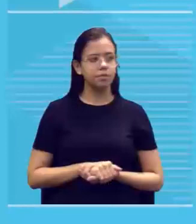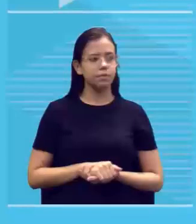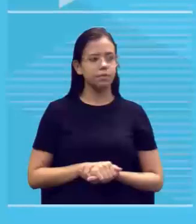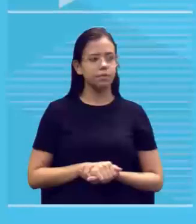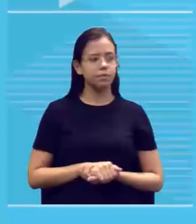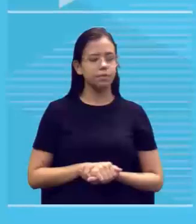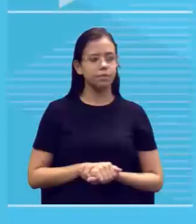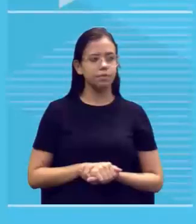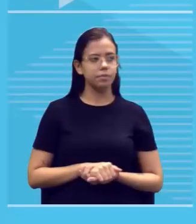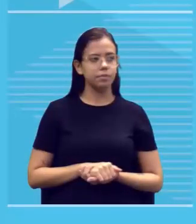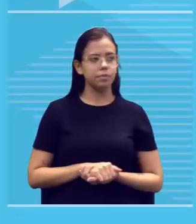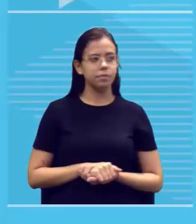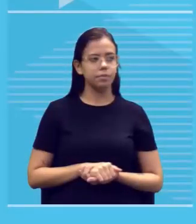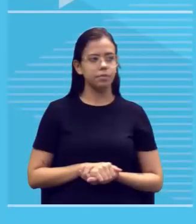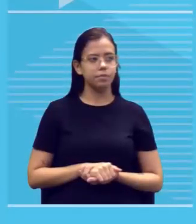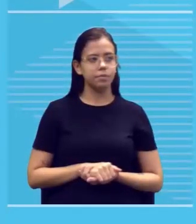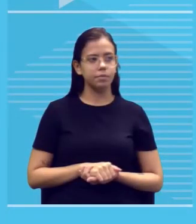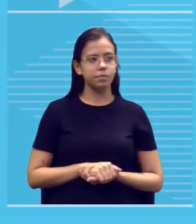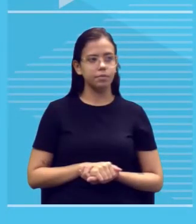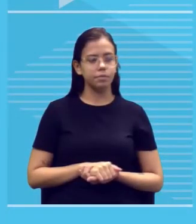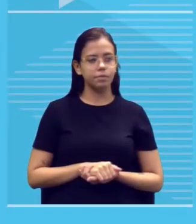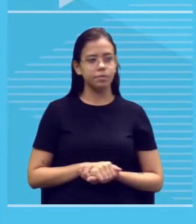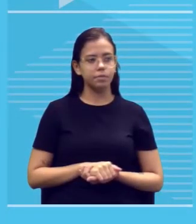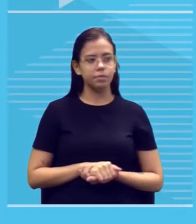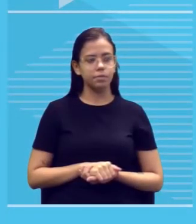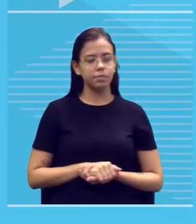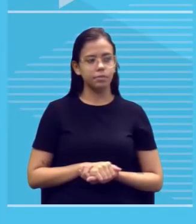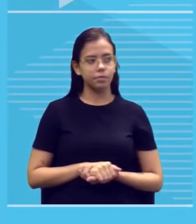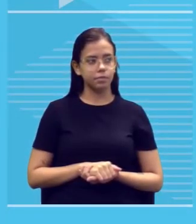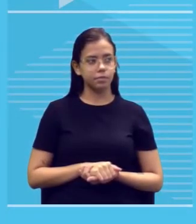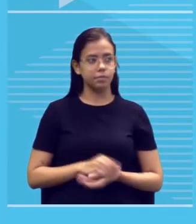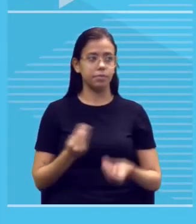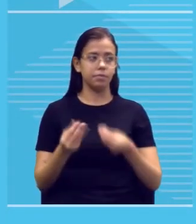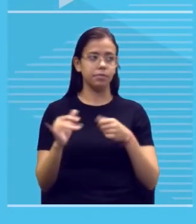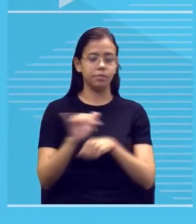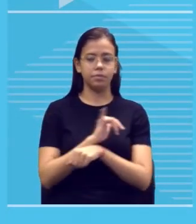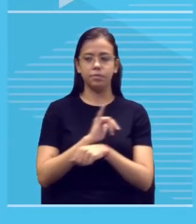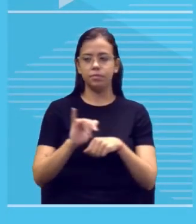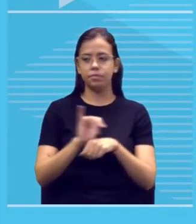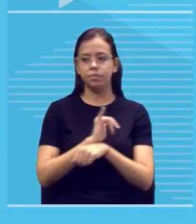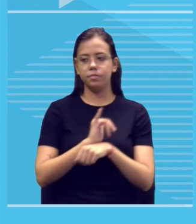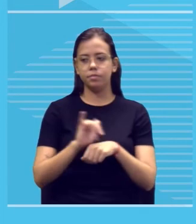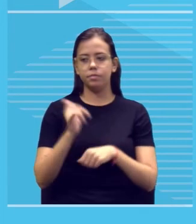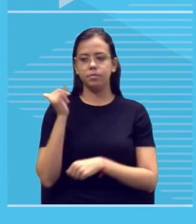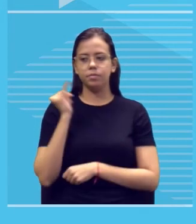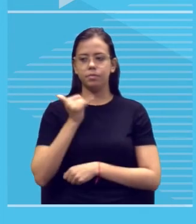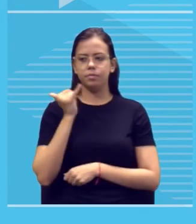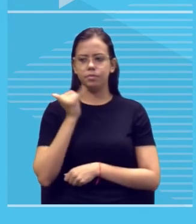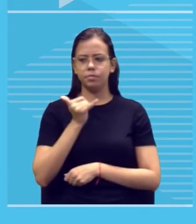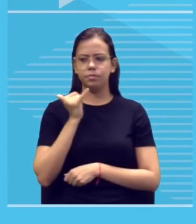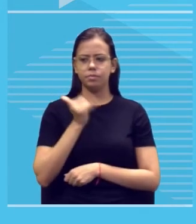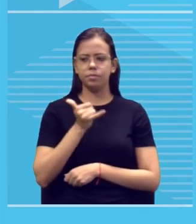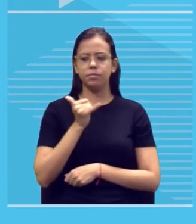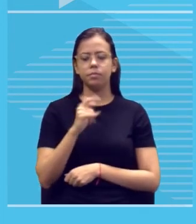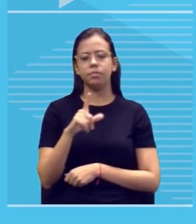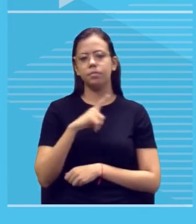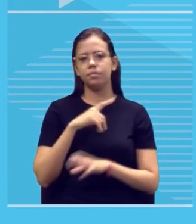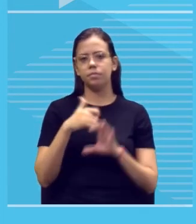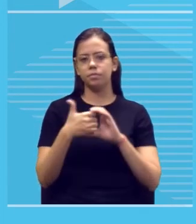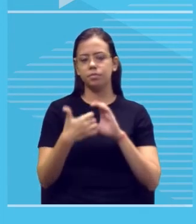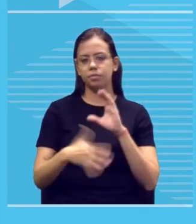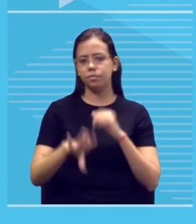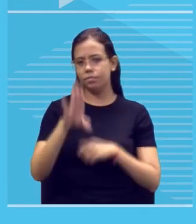o comando da questão diz assim de novo né como forma narrativa esse Teatro Épico é caracterizado principalmente